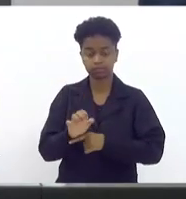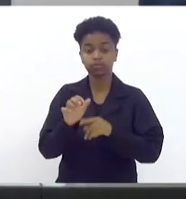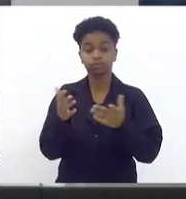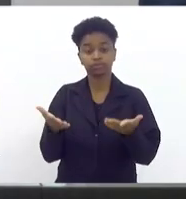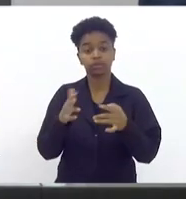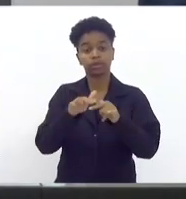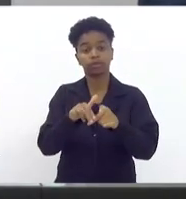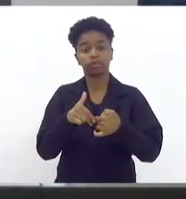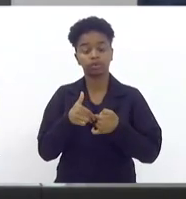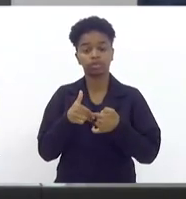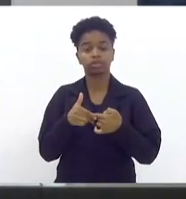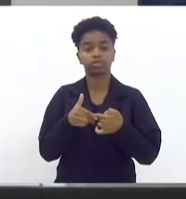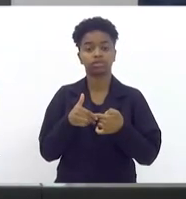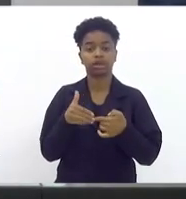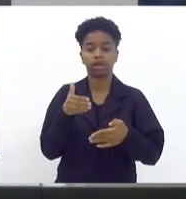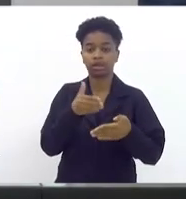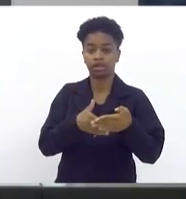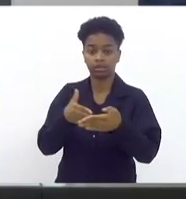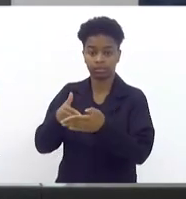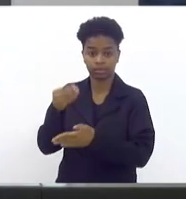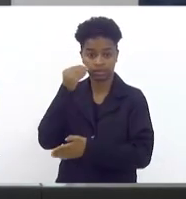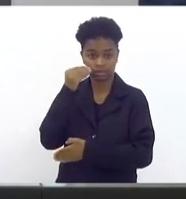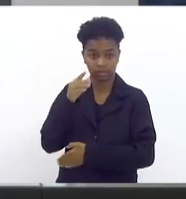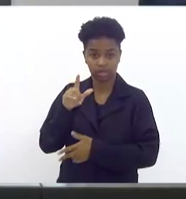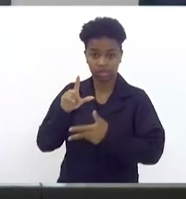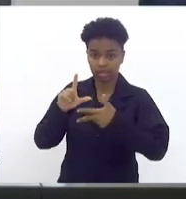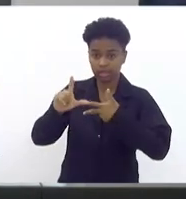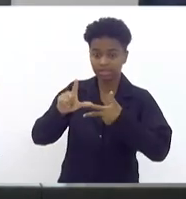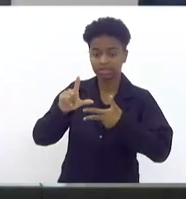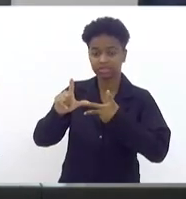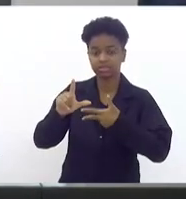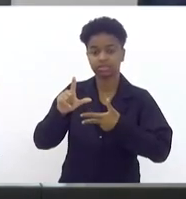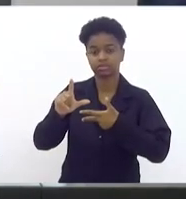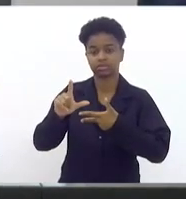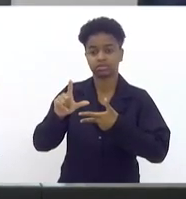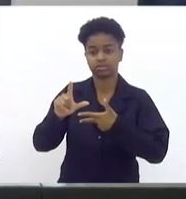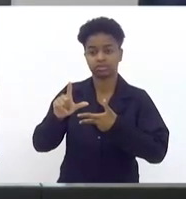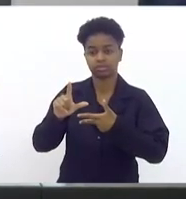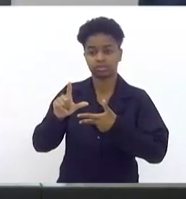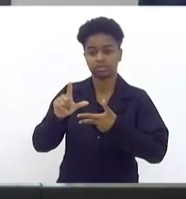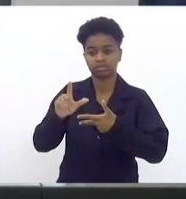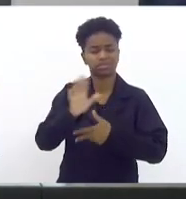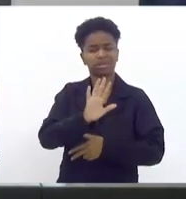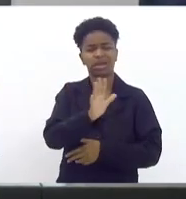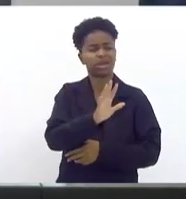motivo, a tentativa do Poder Legislativo de impor...